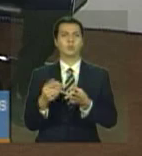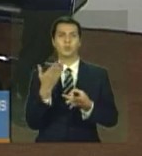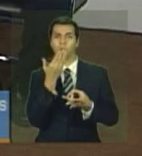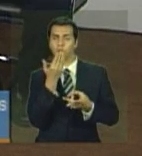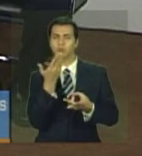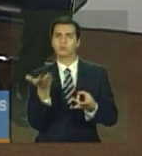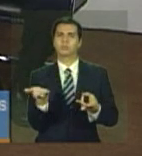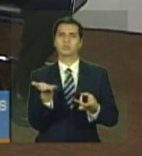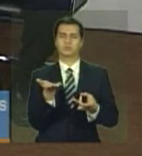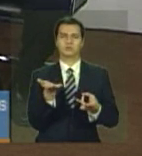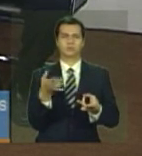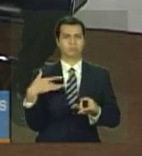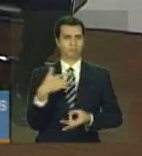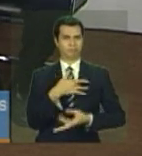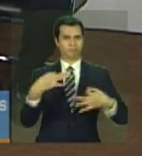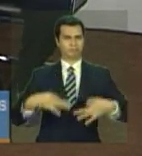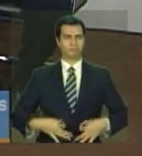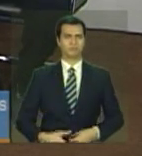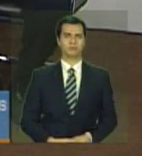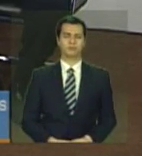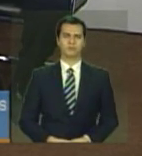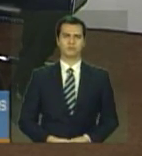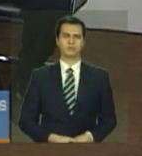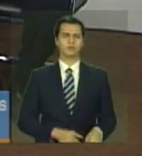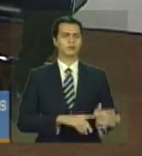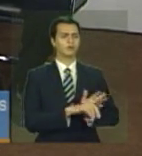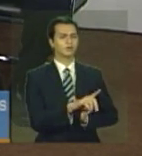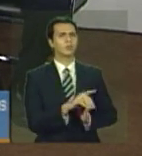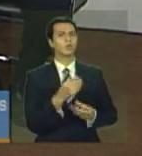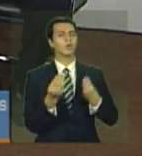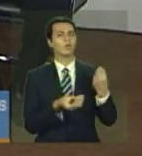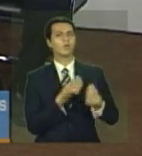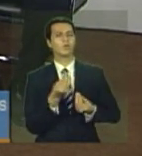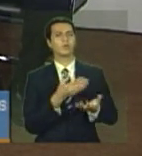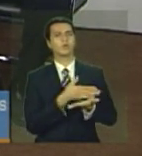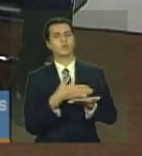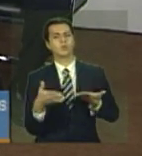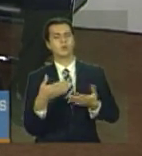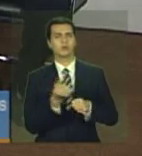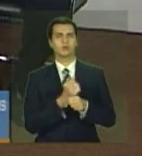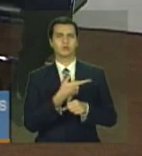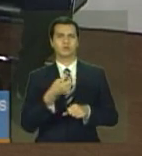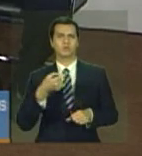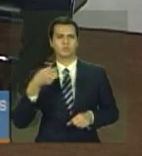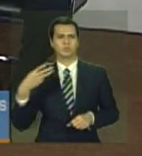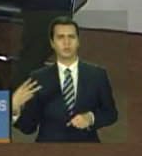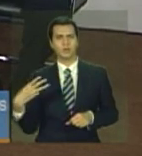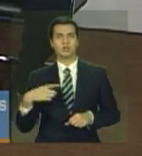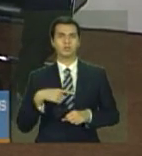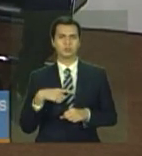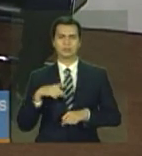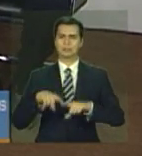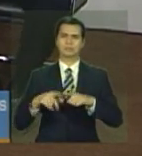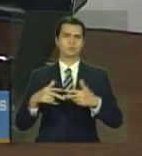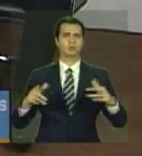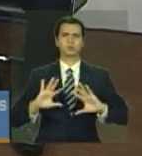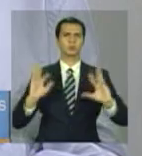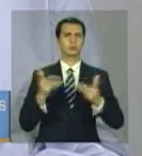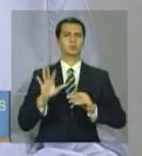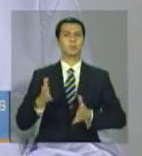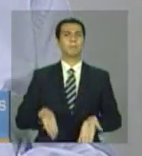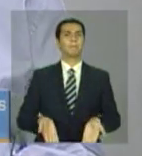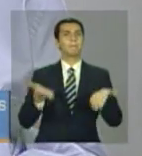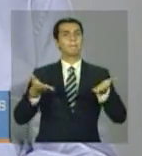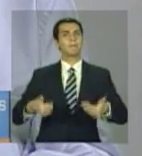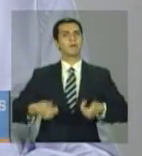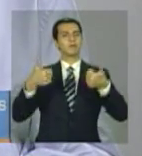a melhoria da estruturação desses equipamentos ao longo desses, de 2003 para cá, ao longo desses anos? Bom, sem dúvida que houve uma